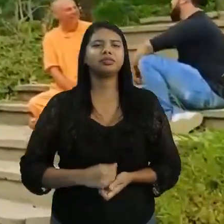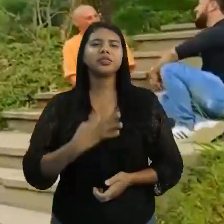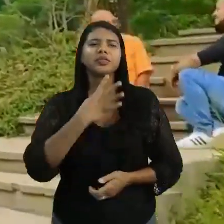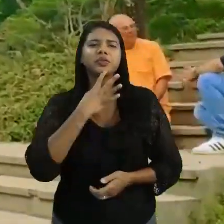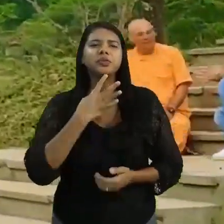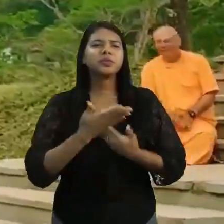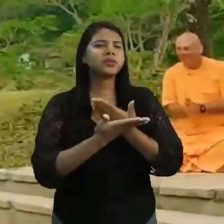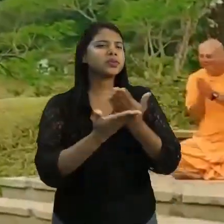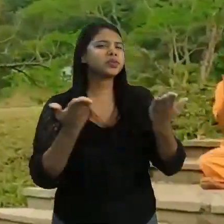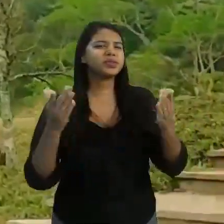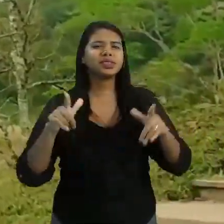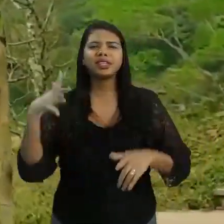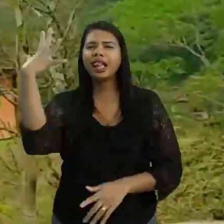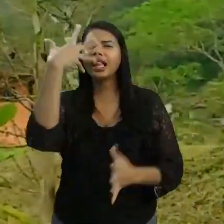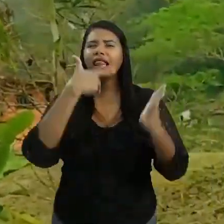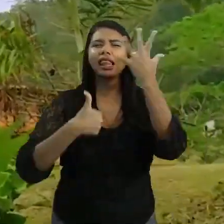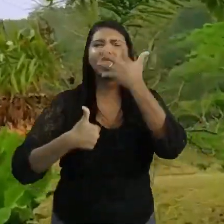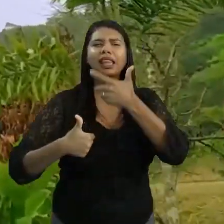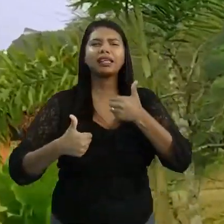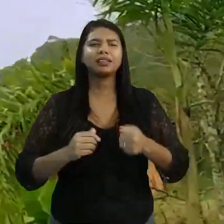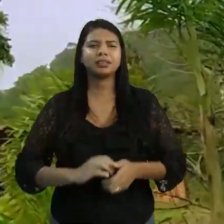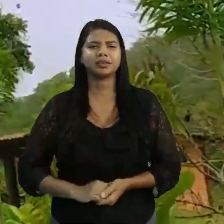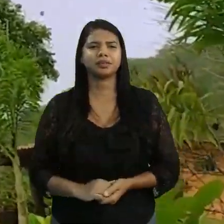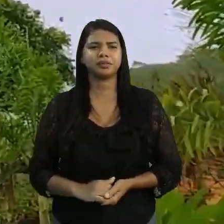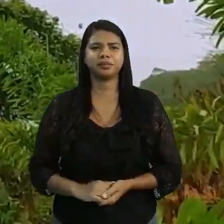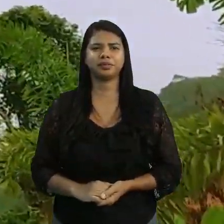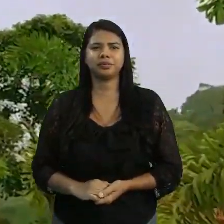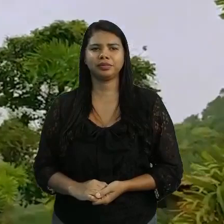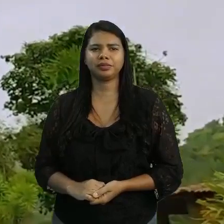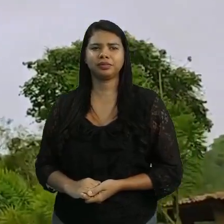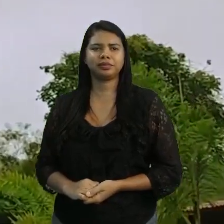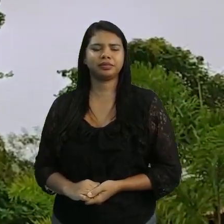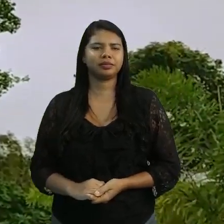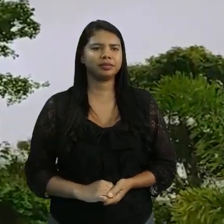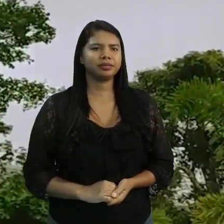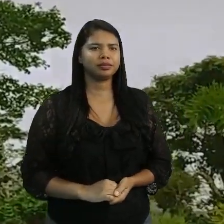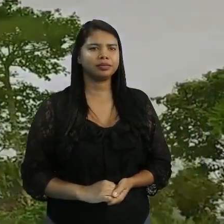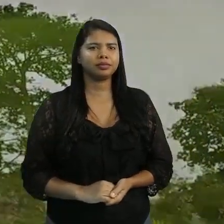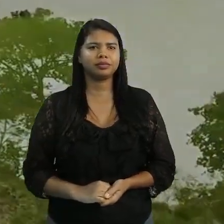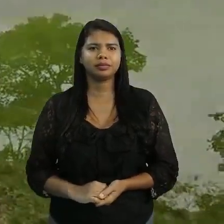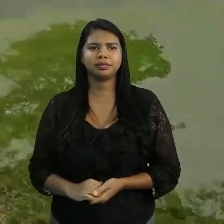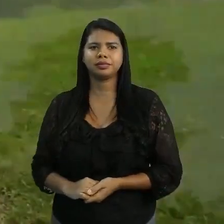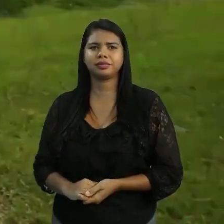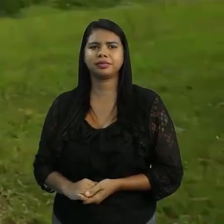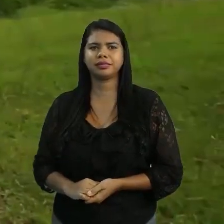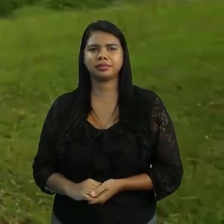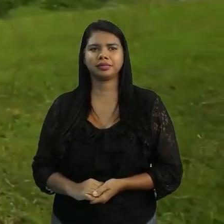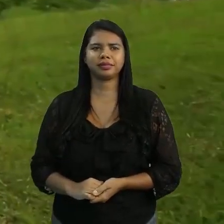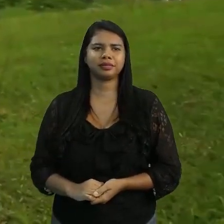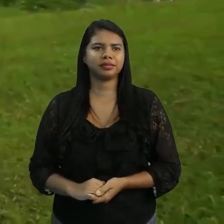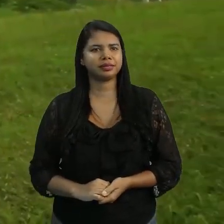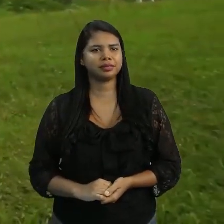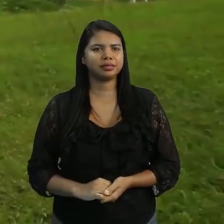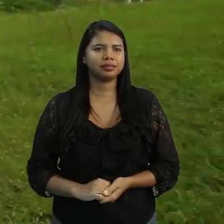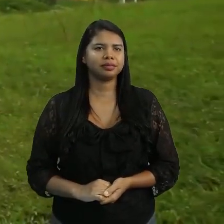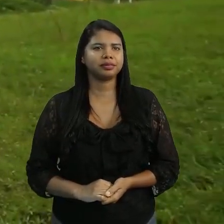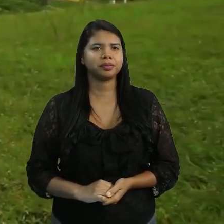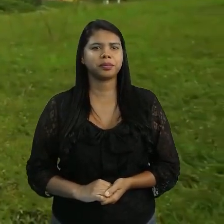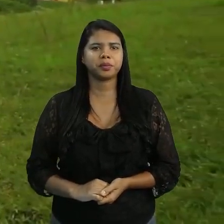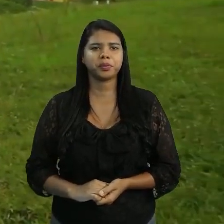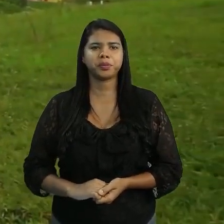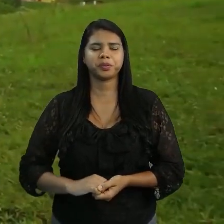legal, que bacana. Eu fico encantado de conhecer alguém, né, que tenha uma inclinação, vou chamar assim, né, uma percepção dessa